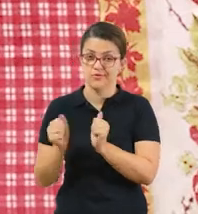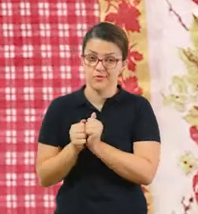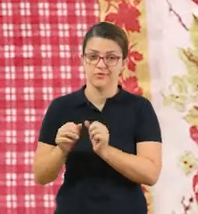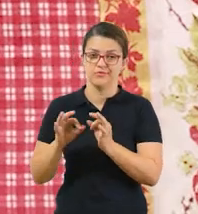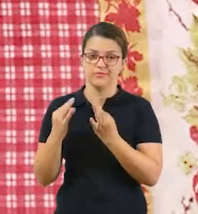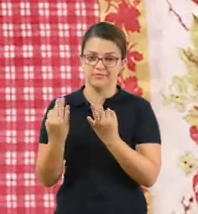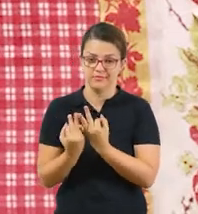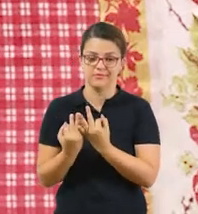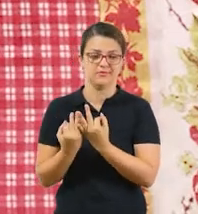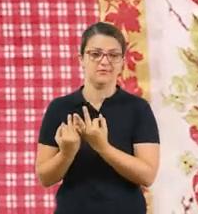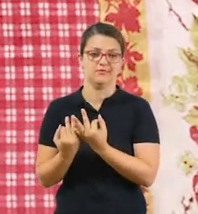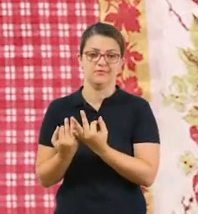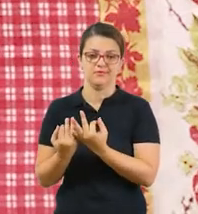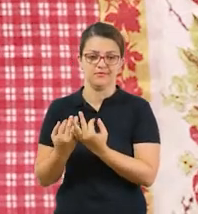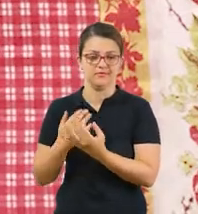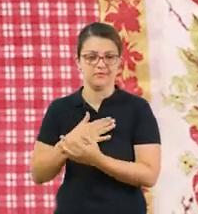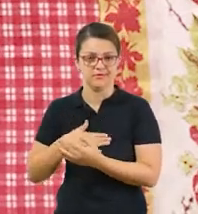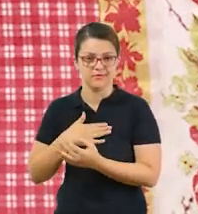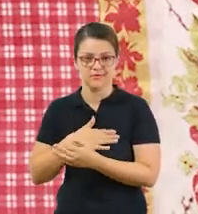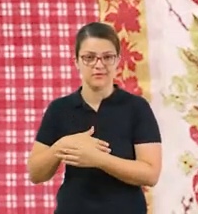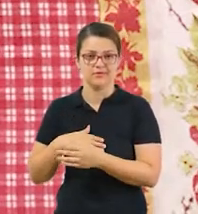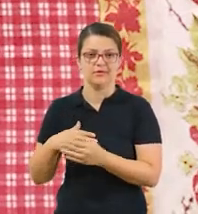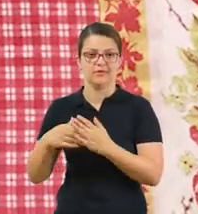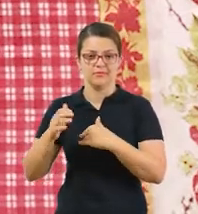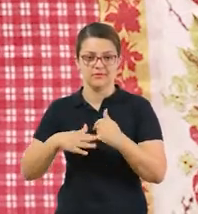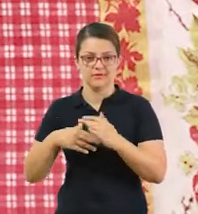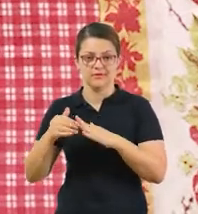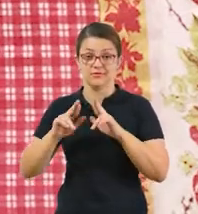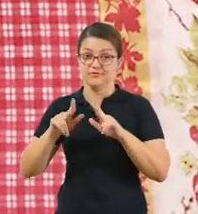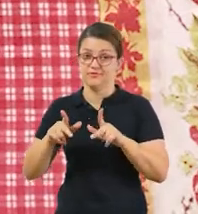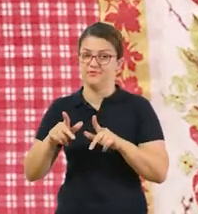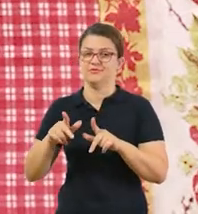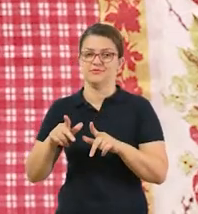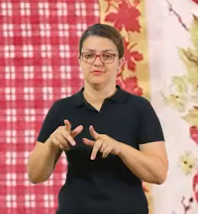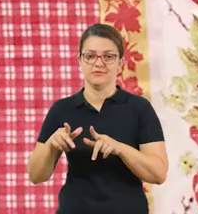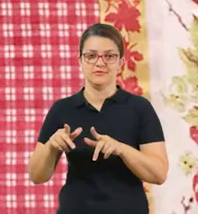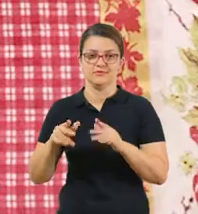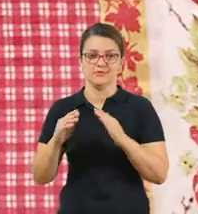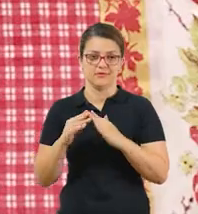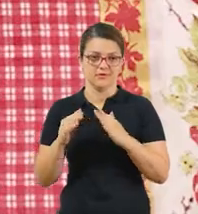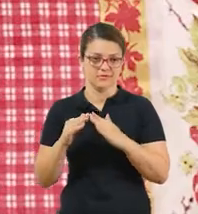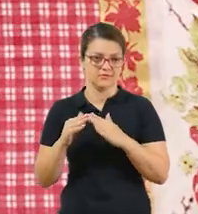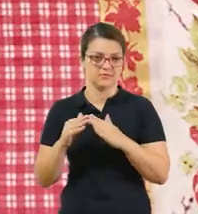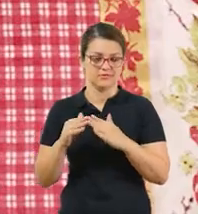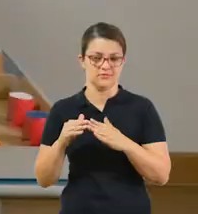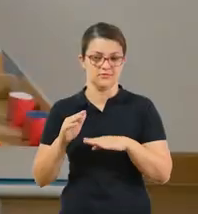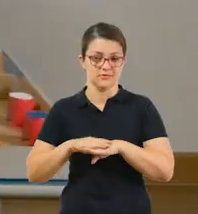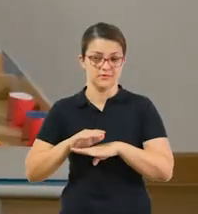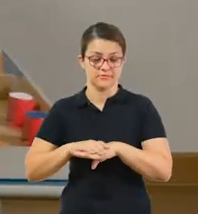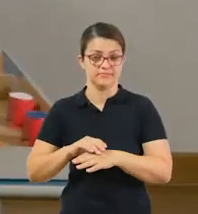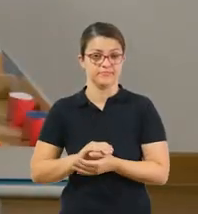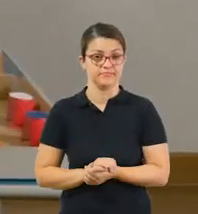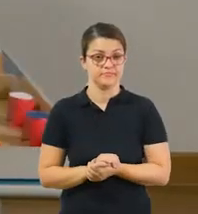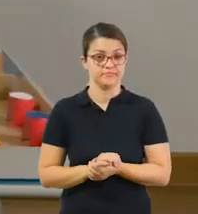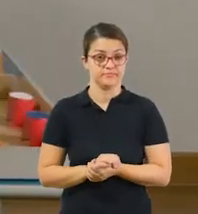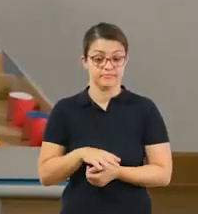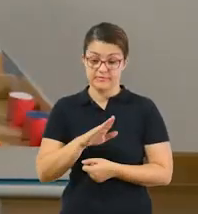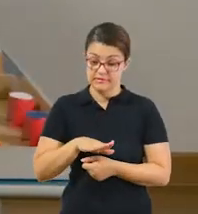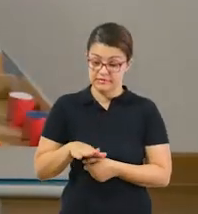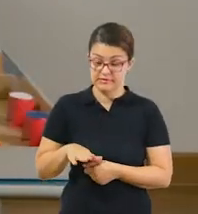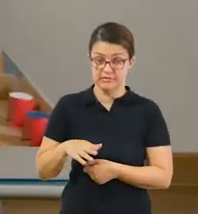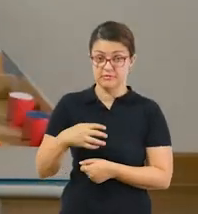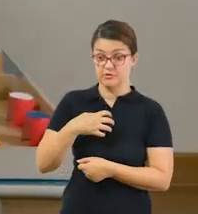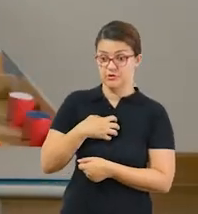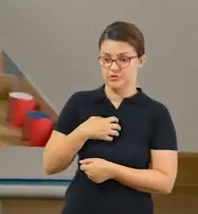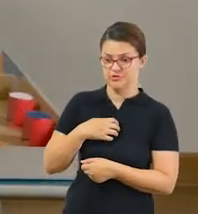divertida, a criança se anima bastante, em família vai ser super gostoso e ela vai testar habilidades diferentes. E com essa atividade,